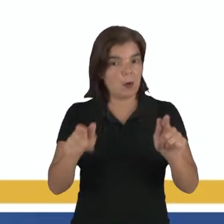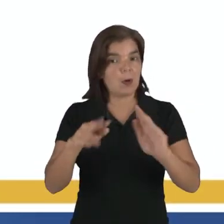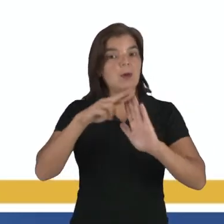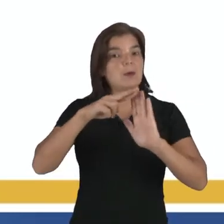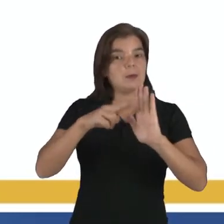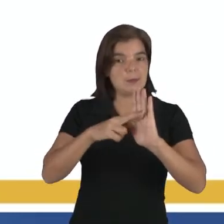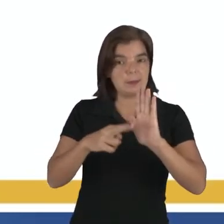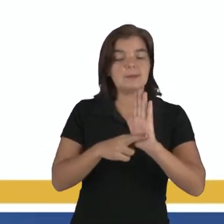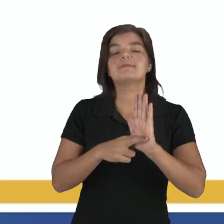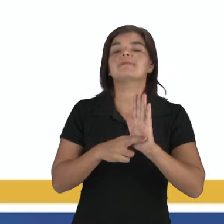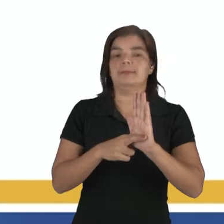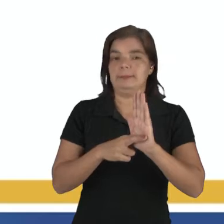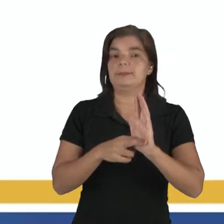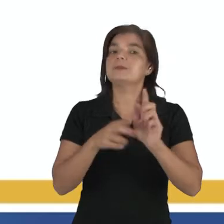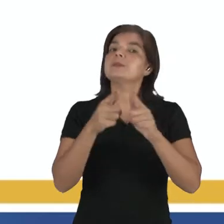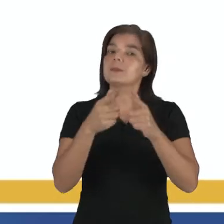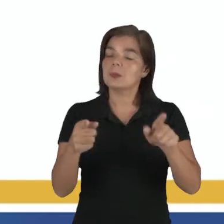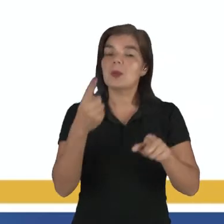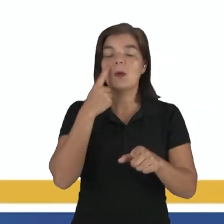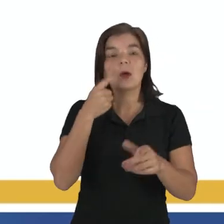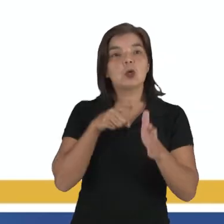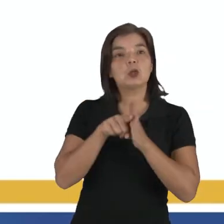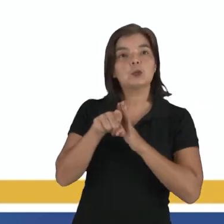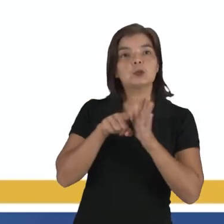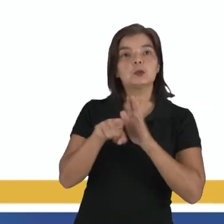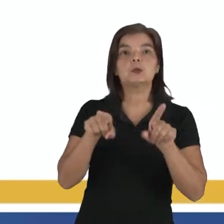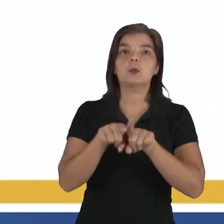vamos observar. A mesma pergunta.